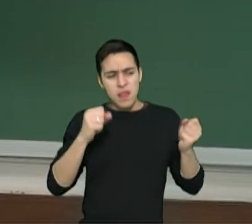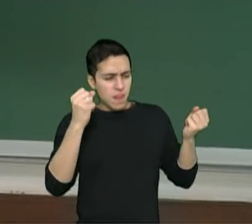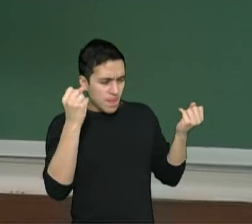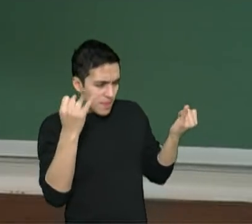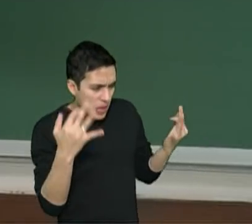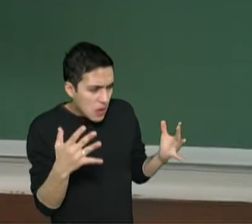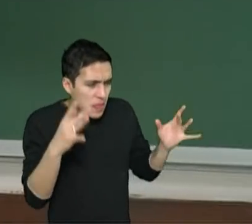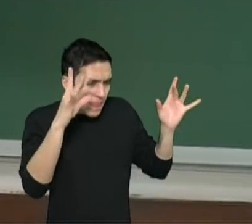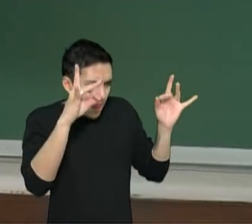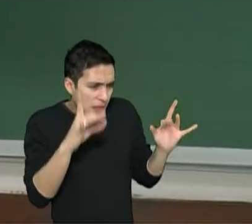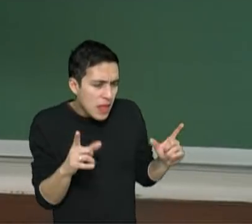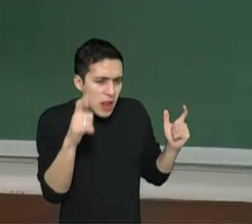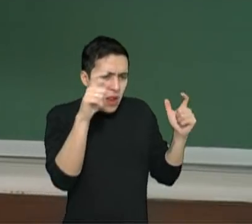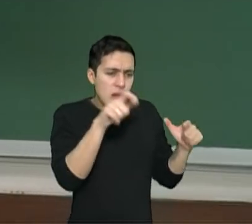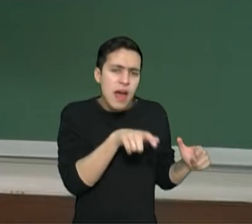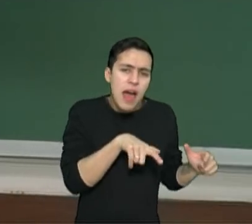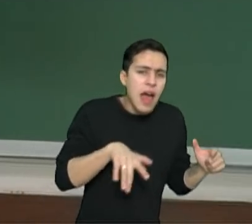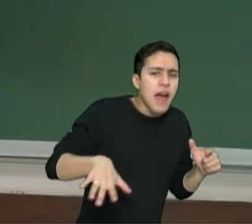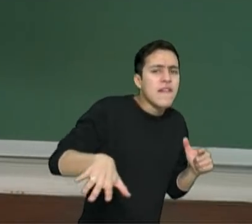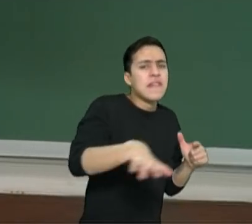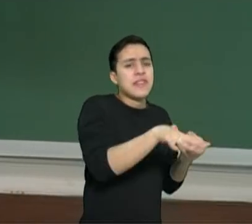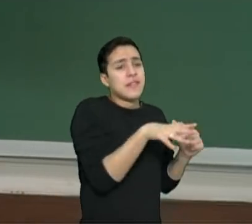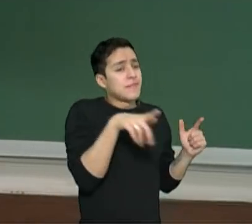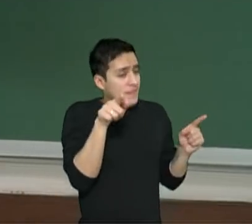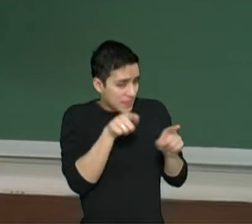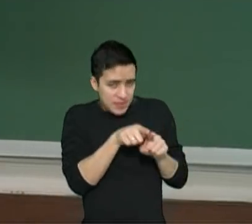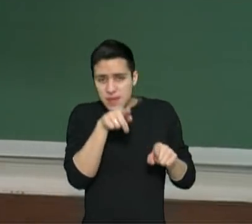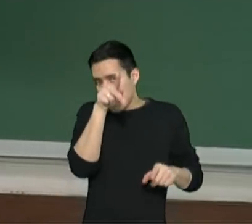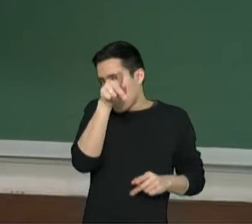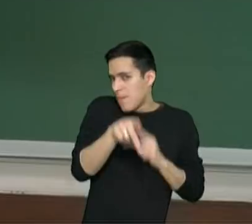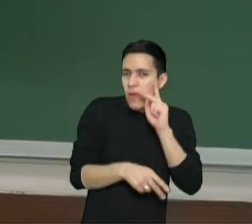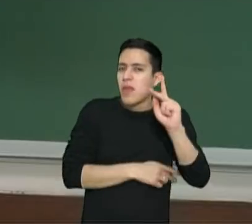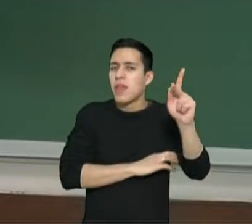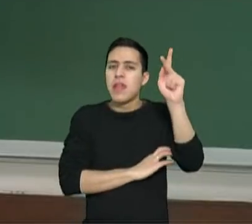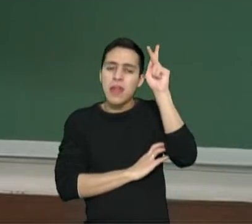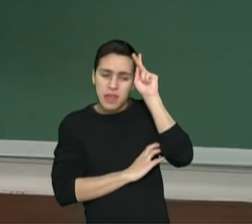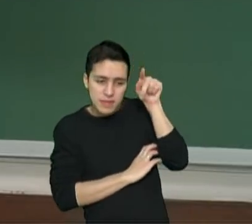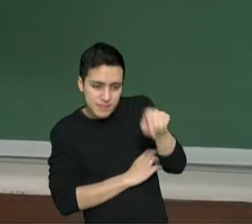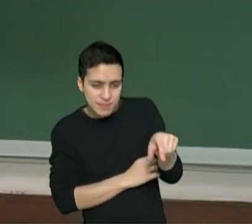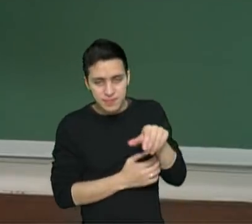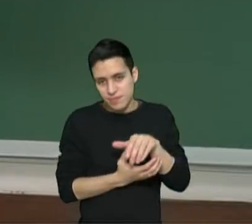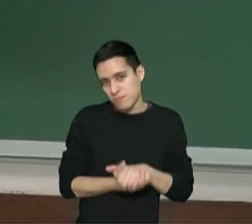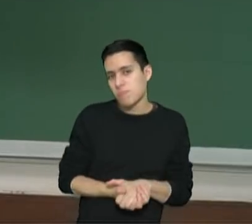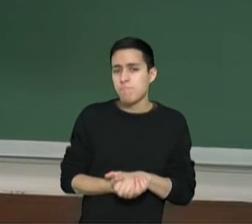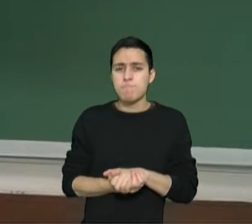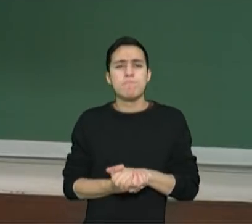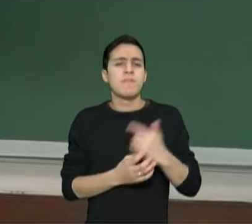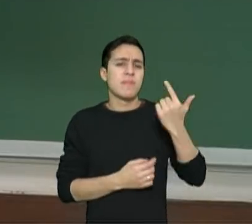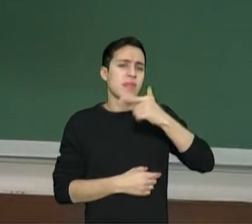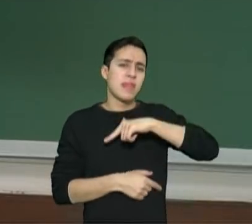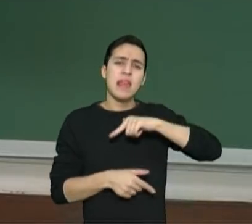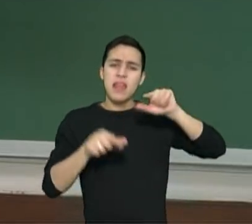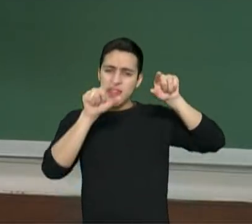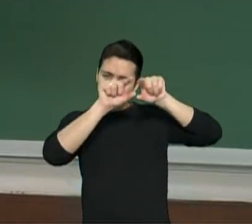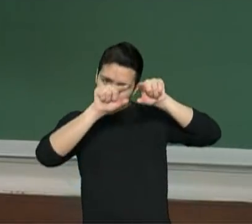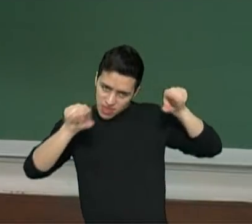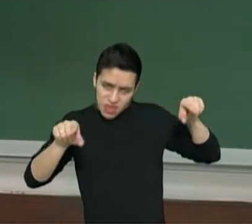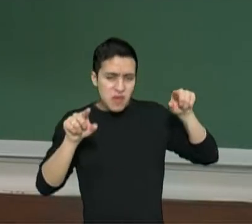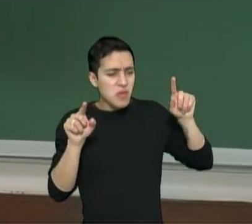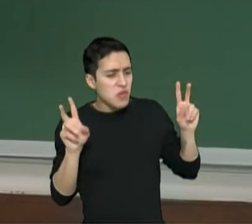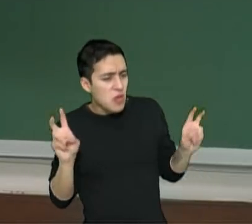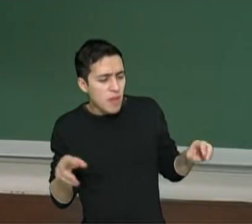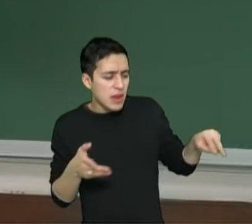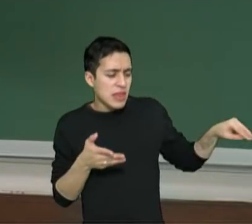as árvores, a terra, né, e também dos povos indígenas. Além do título, né, que traz aqui dança